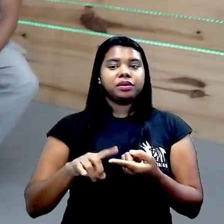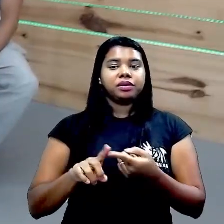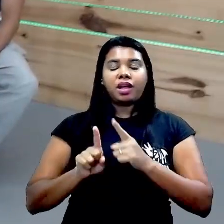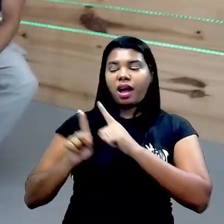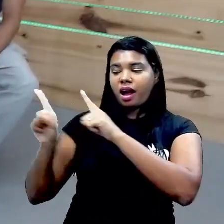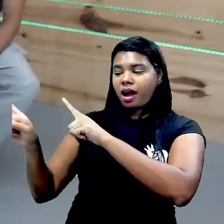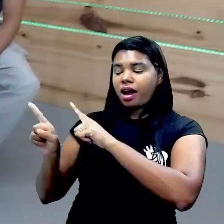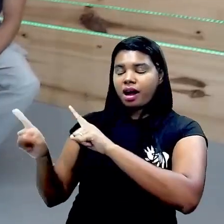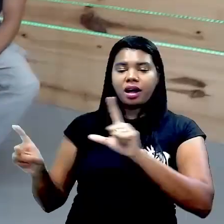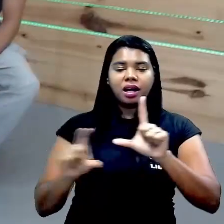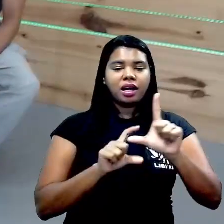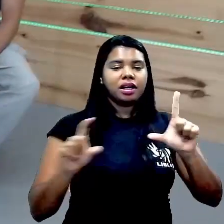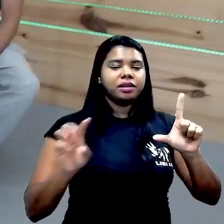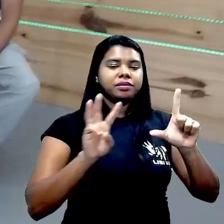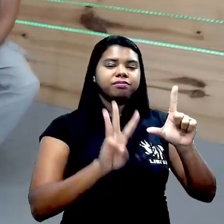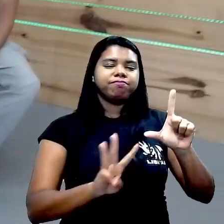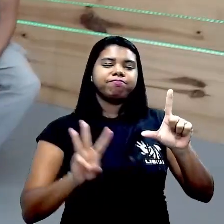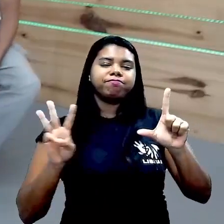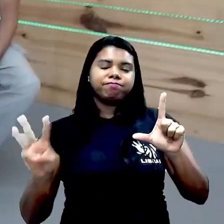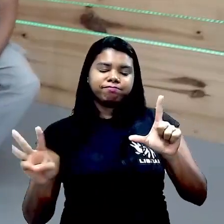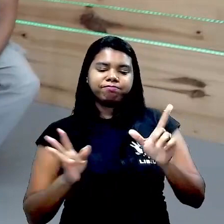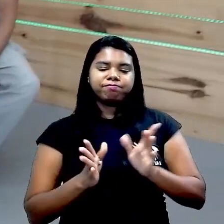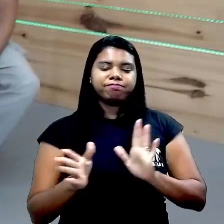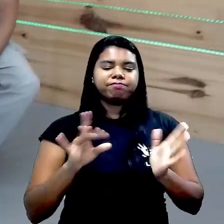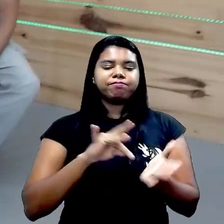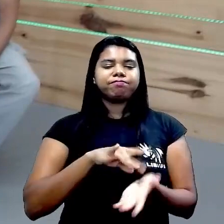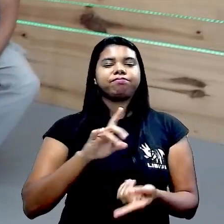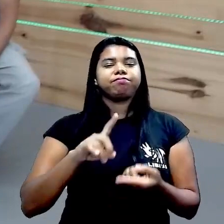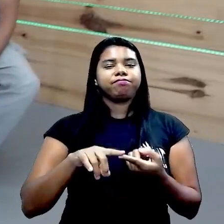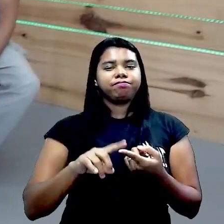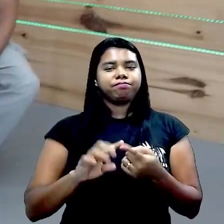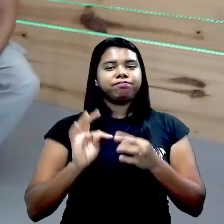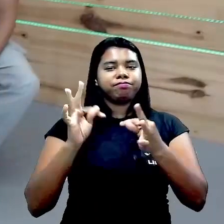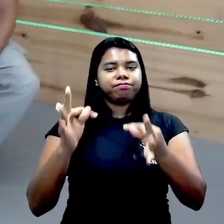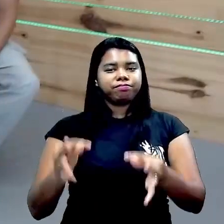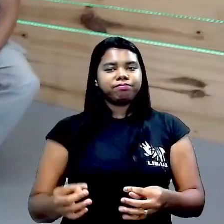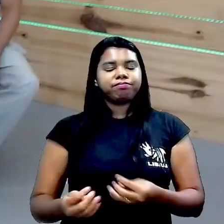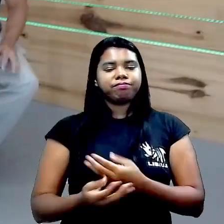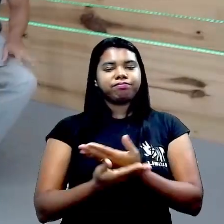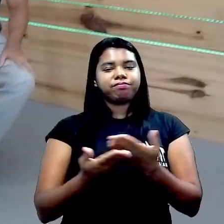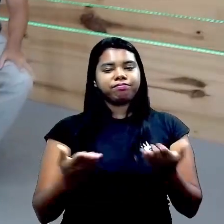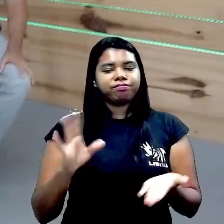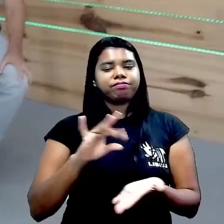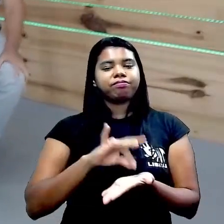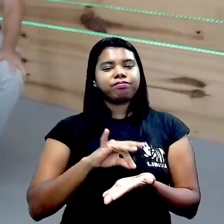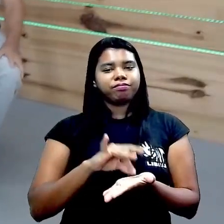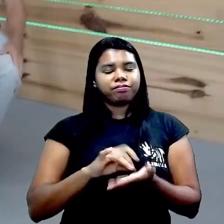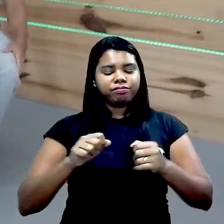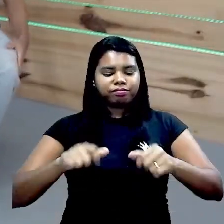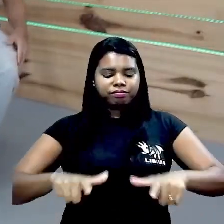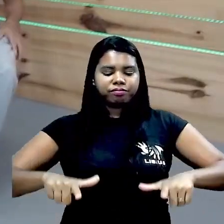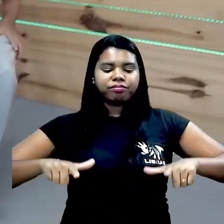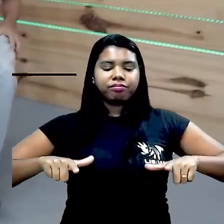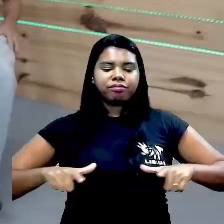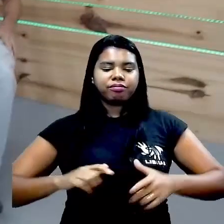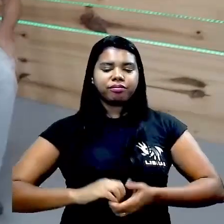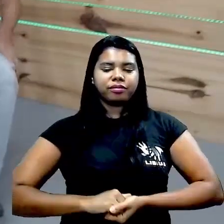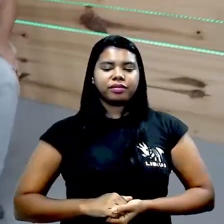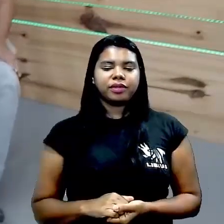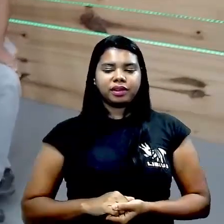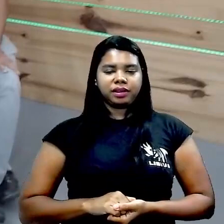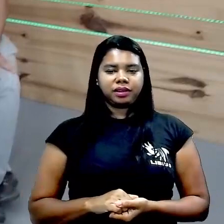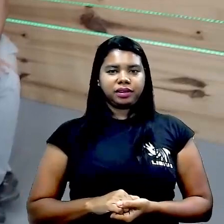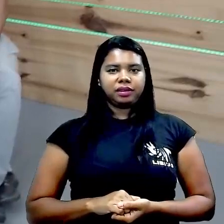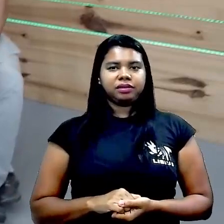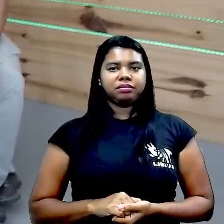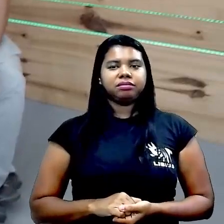com um link, para que vocês possam acessar. E aí, além disso tudo, você vai estar também recebendo o seu certificado. E com